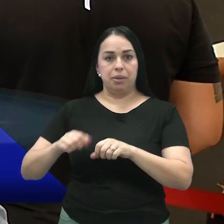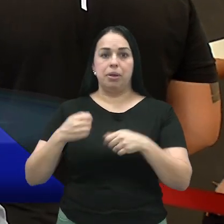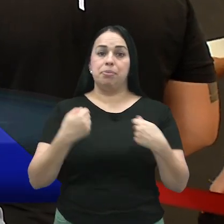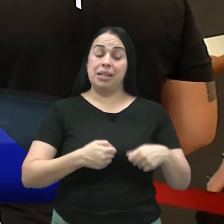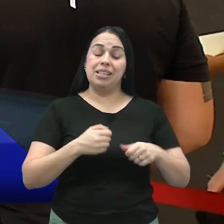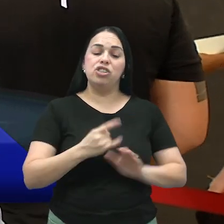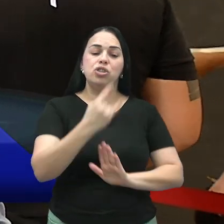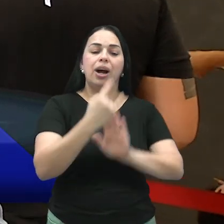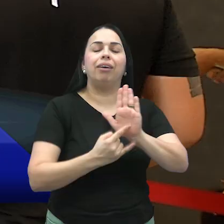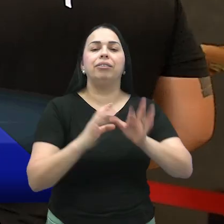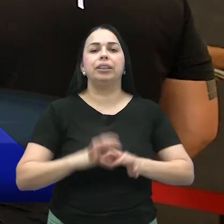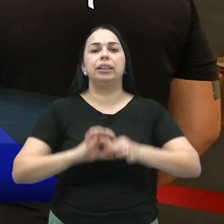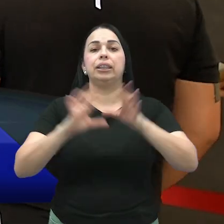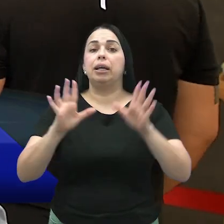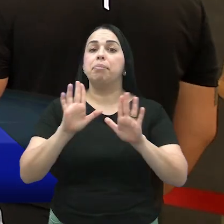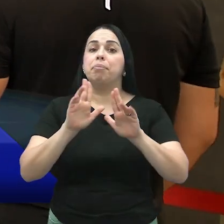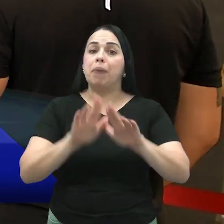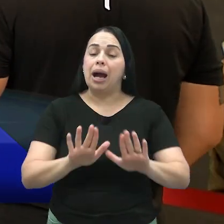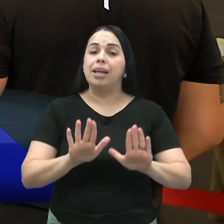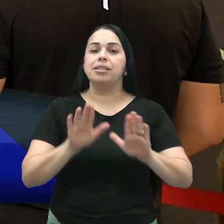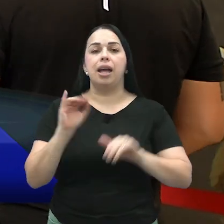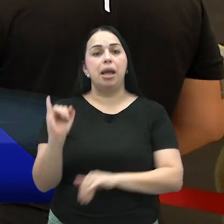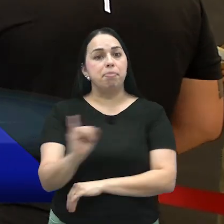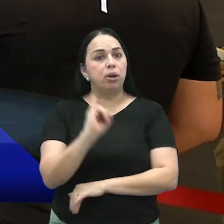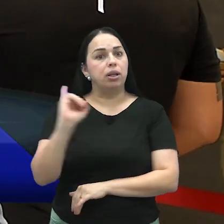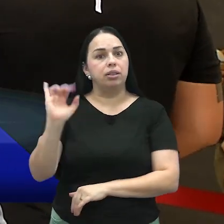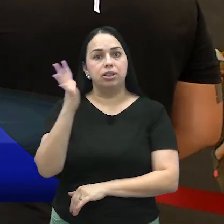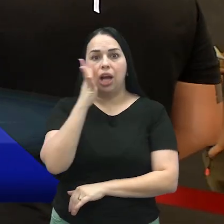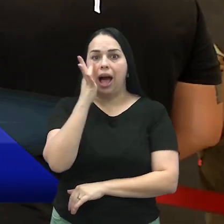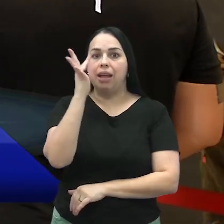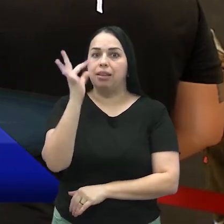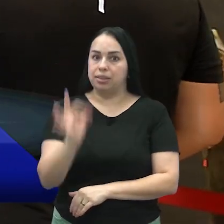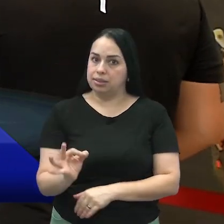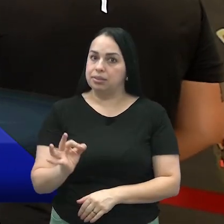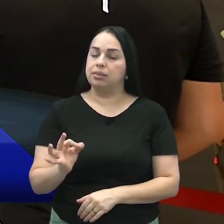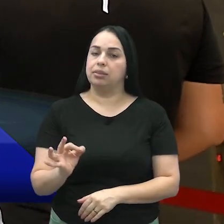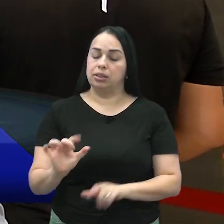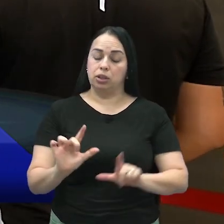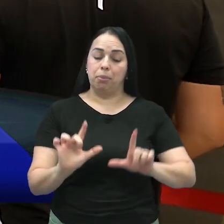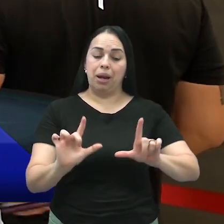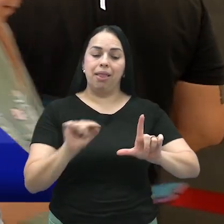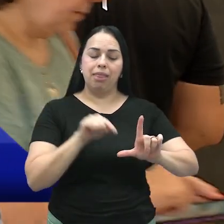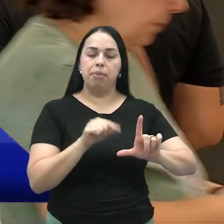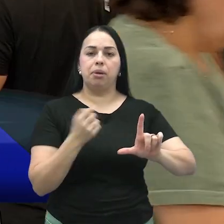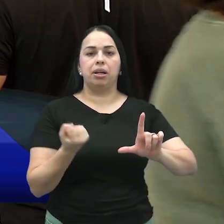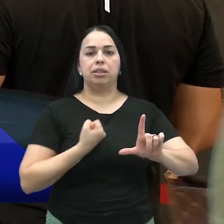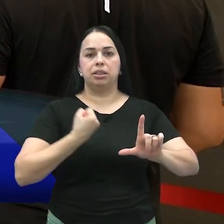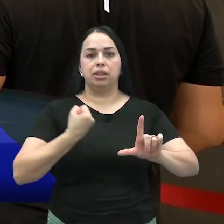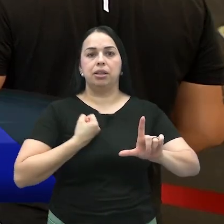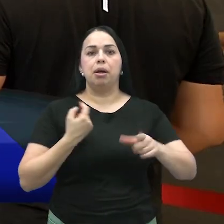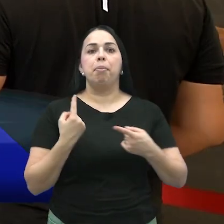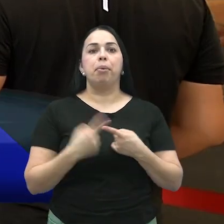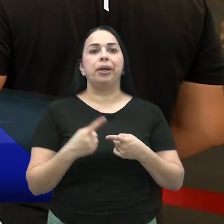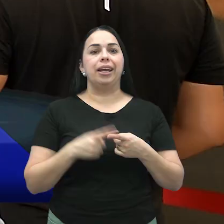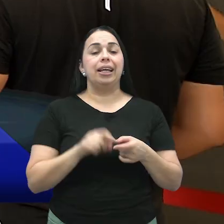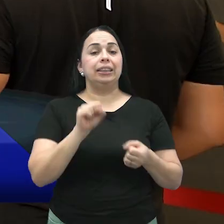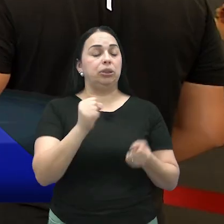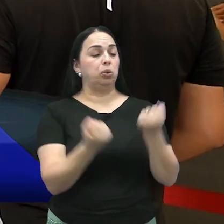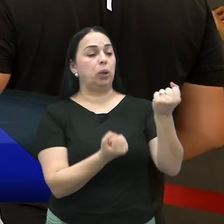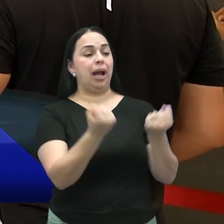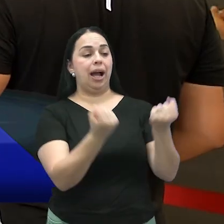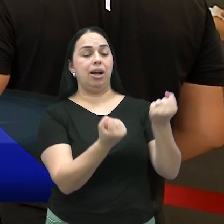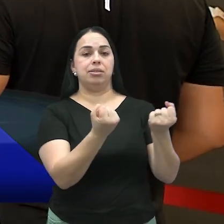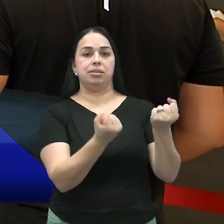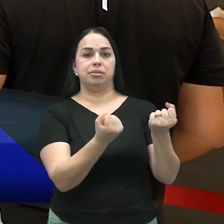do automóvel. Lembrando que é importante ficar atento nesta questão da placa, porque conduzir